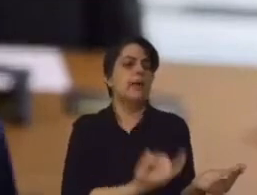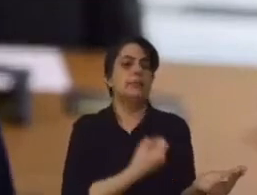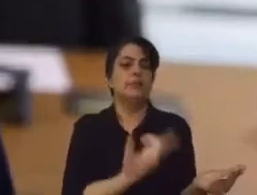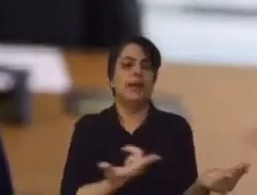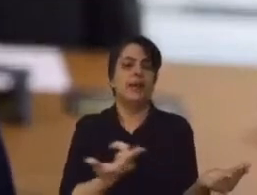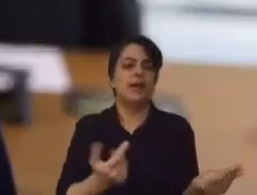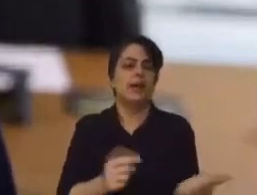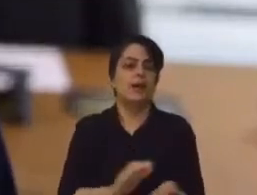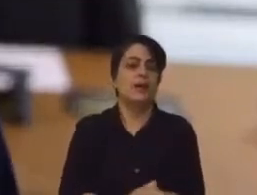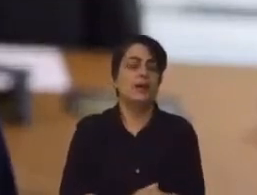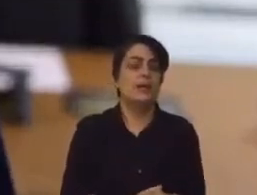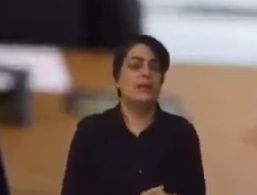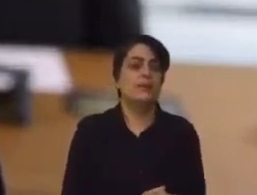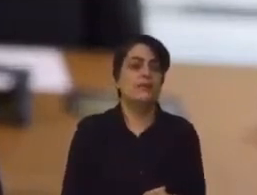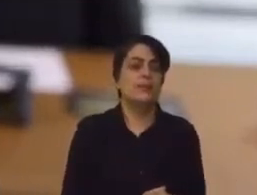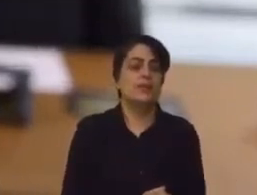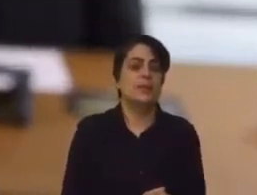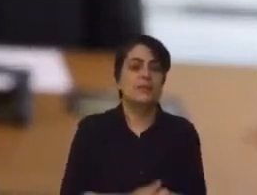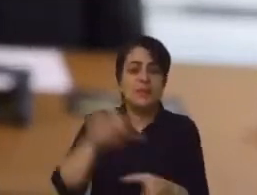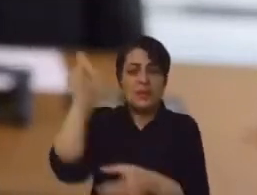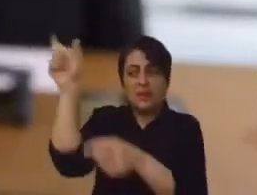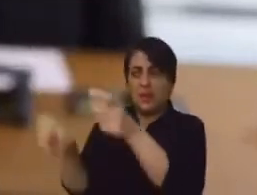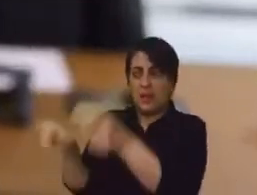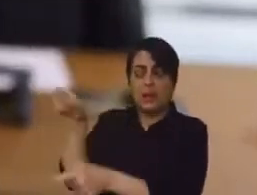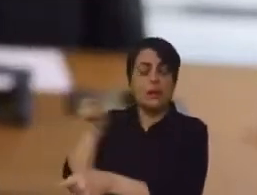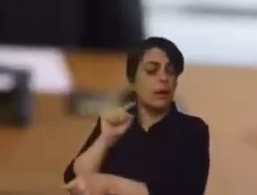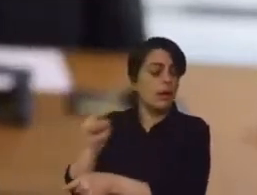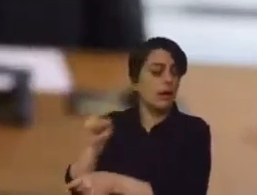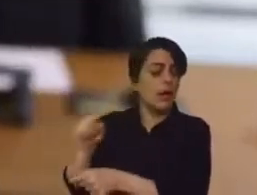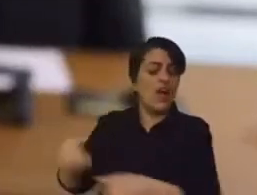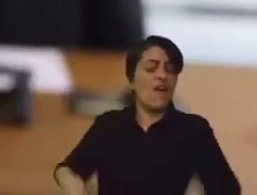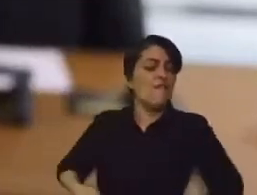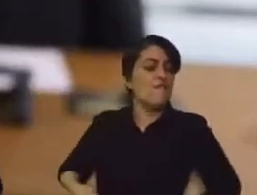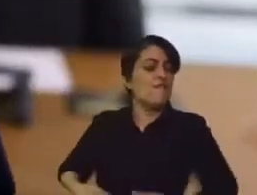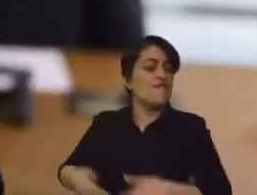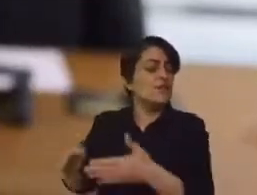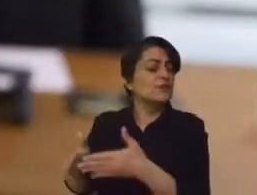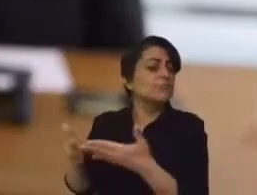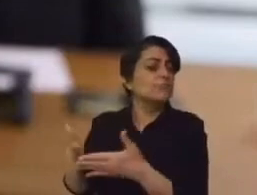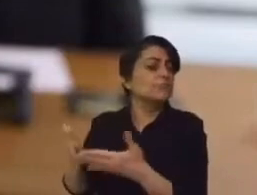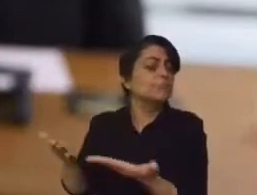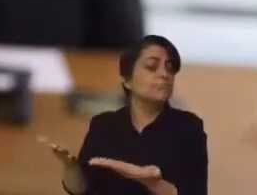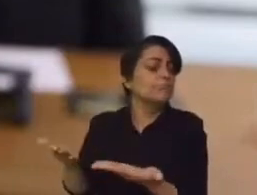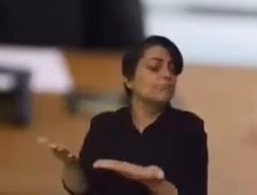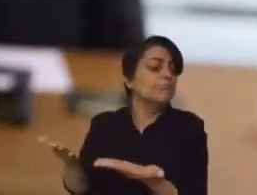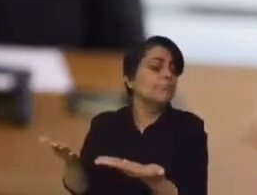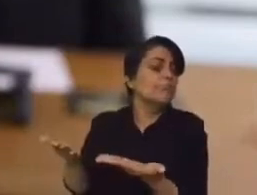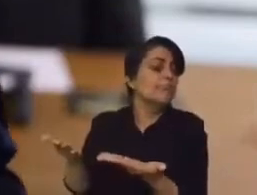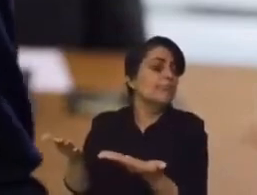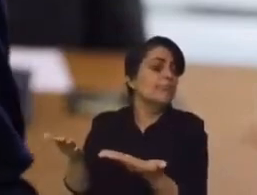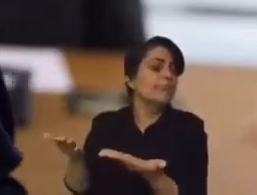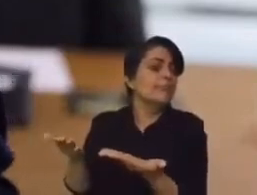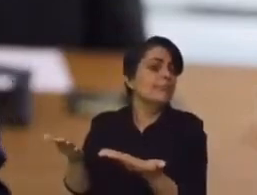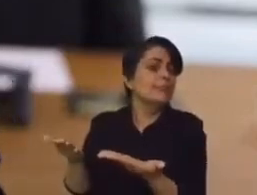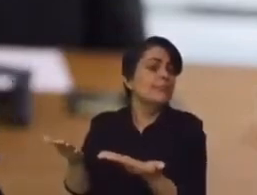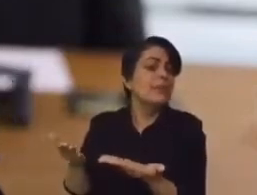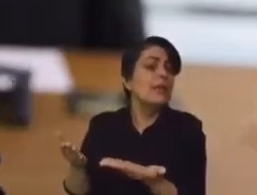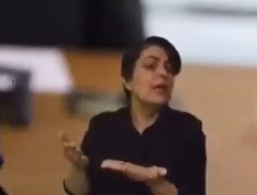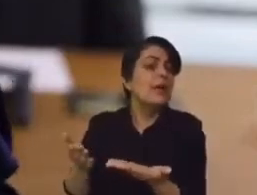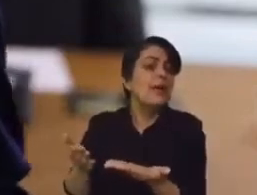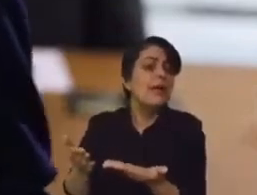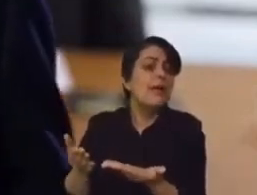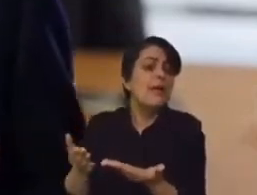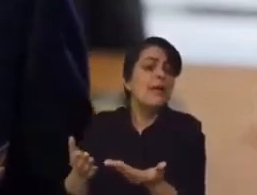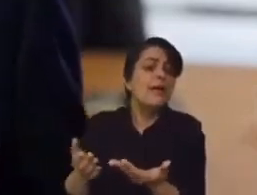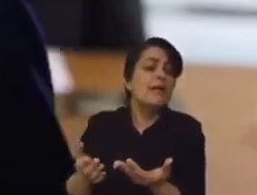mundo 800 milhões de pessoas passam fome. Ou seja, e não é a digitalização que vai dar resposta para